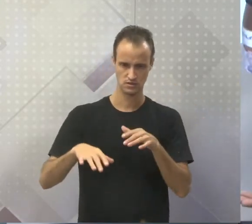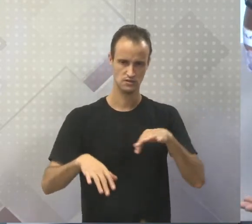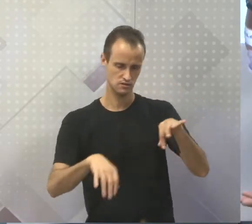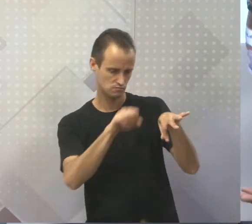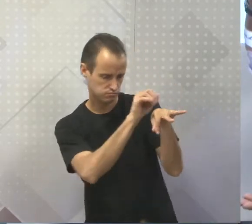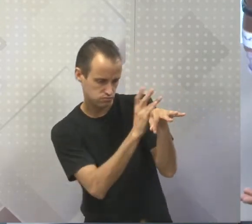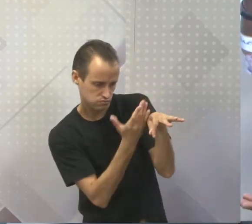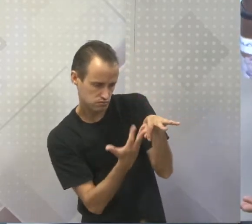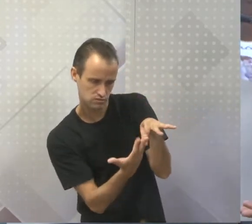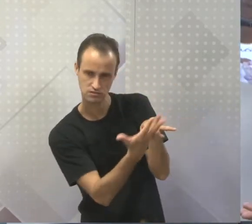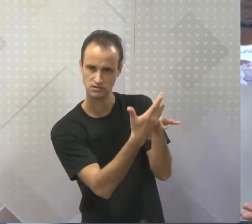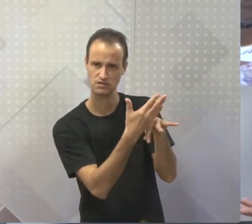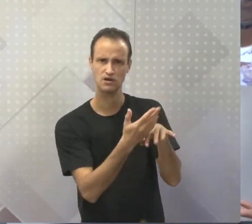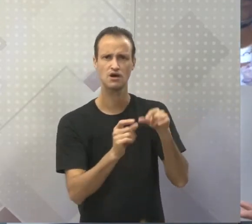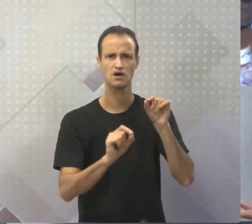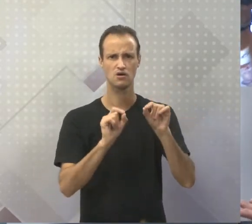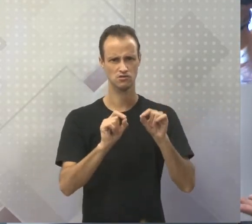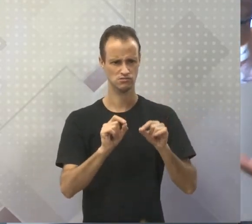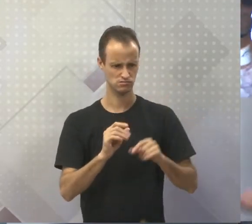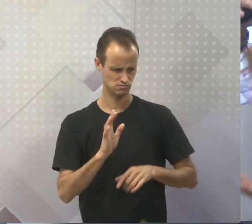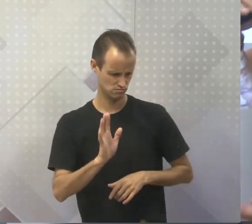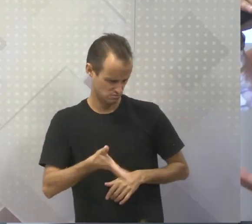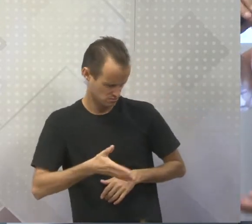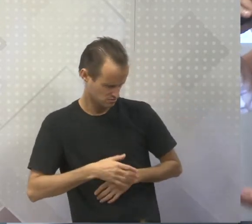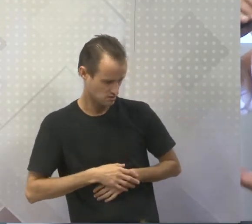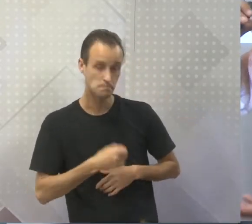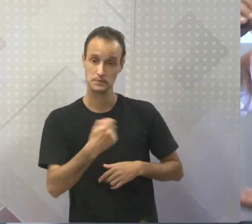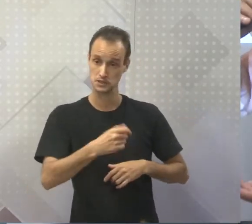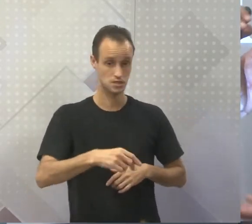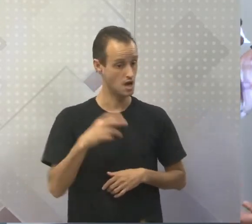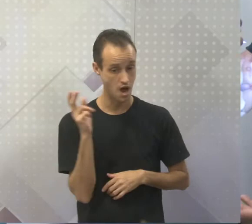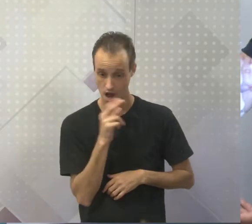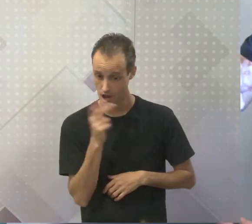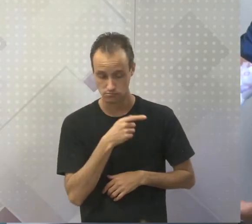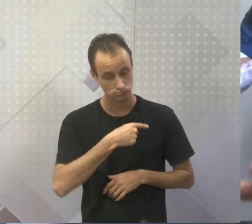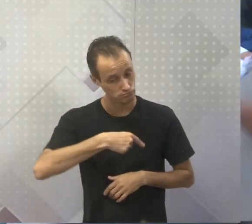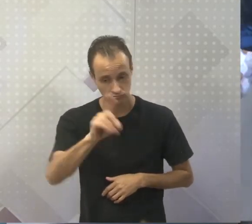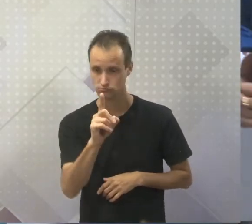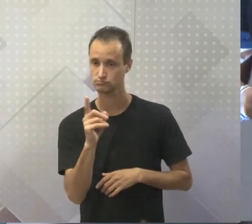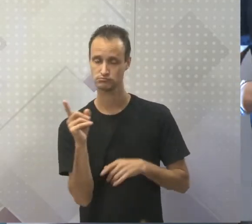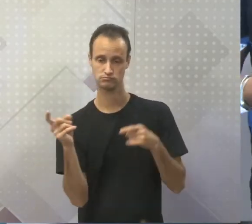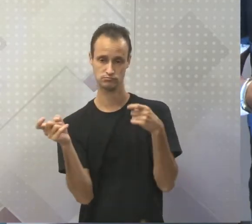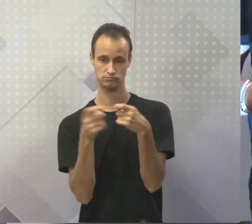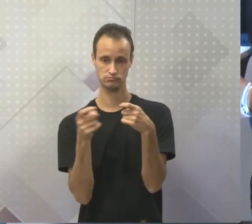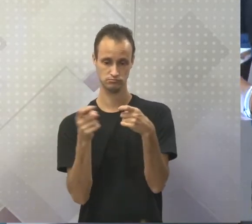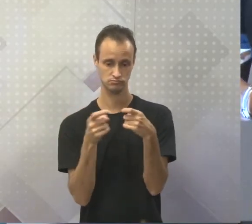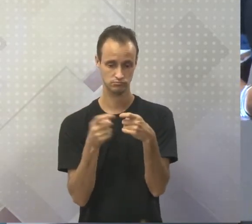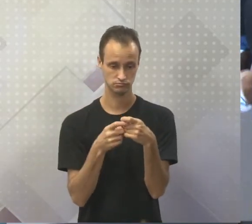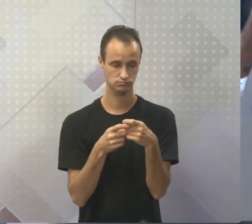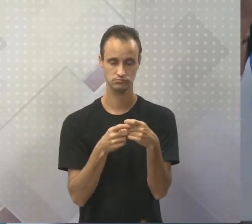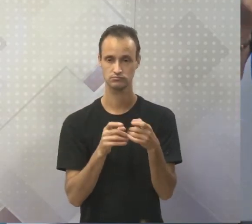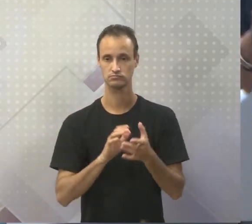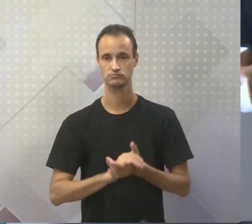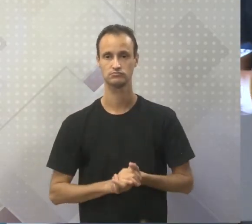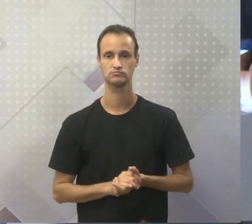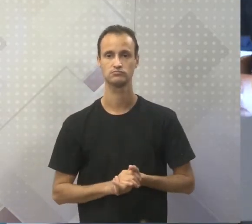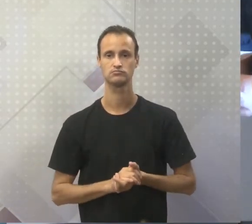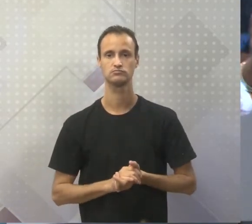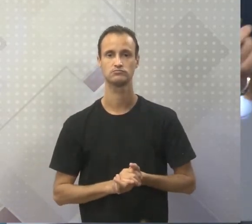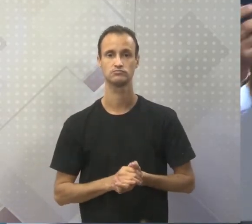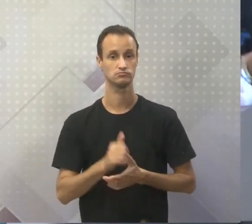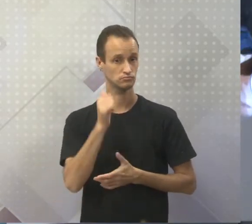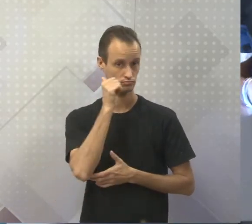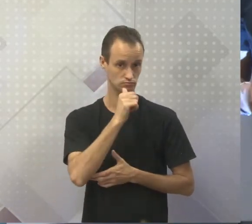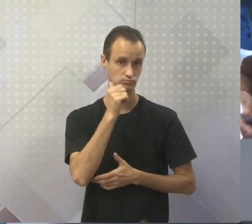pirralhinha, parece uma boneca, já com isso tudo. Tem que levar para o médico, gente. É um menino. Então as moças são